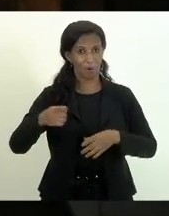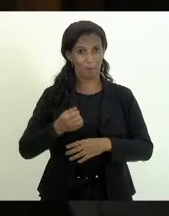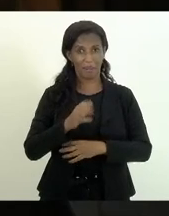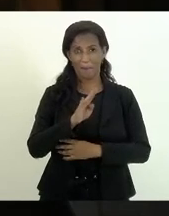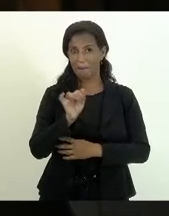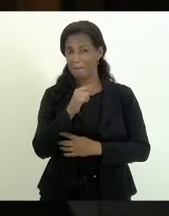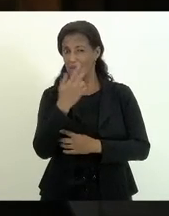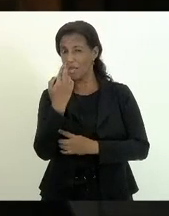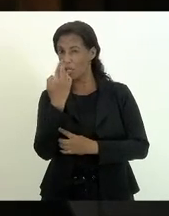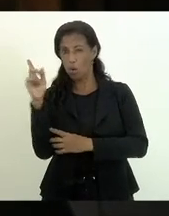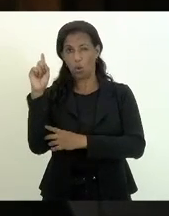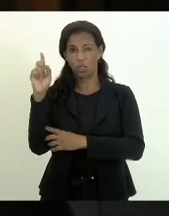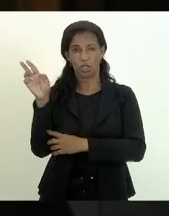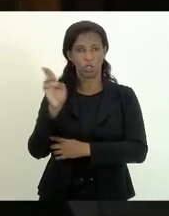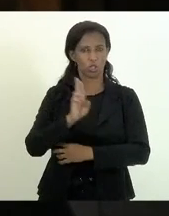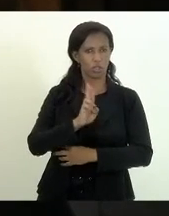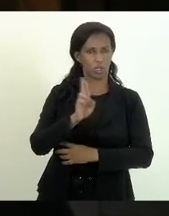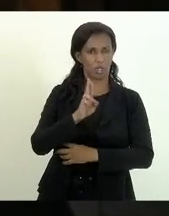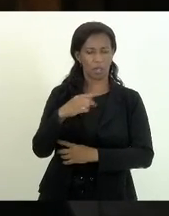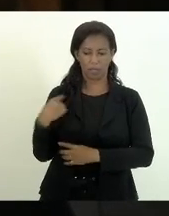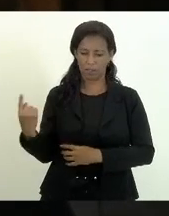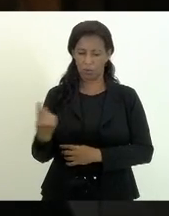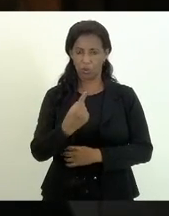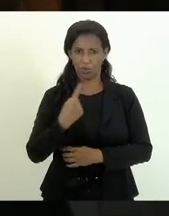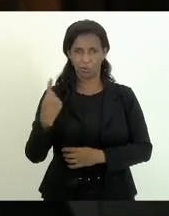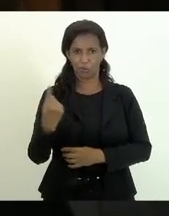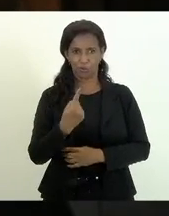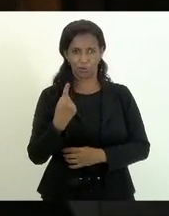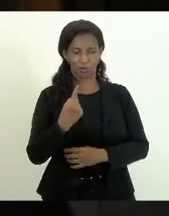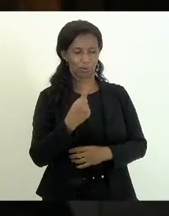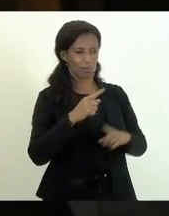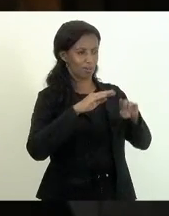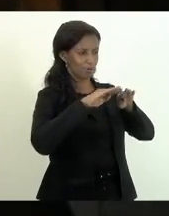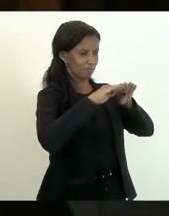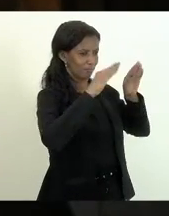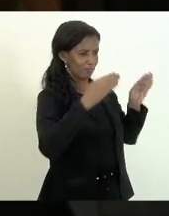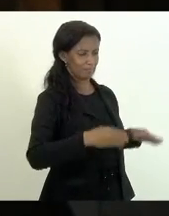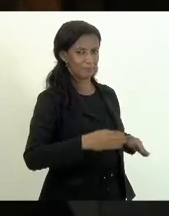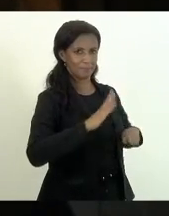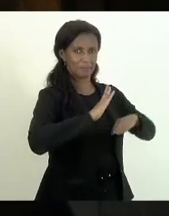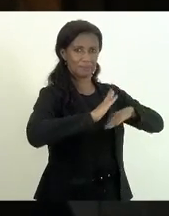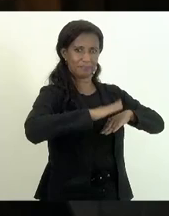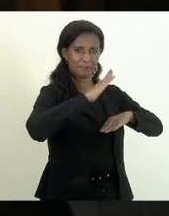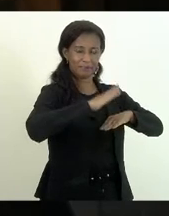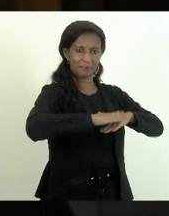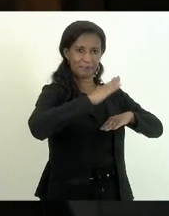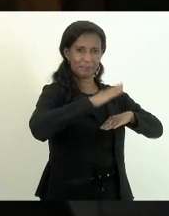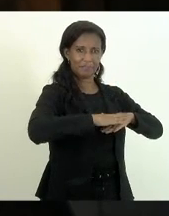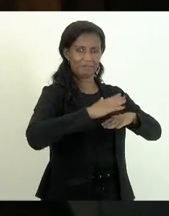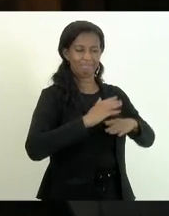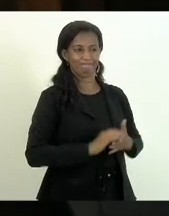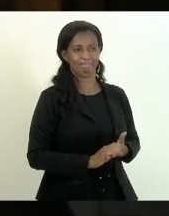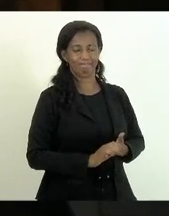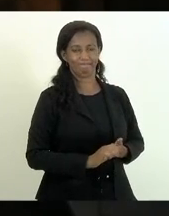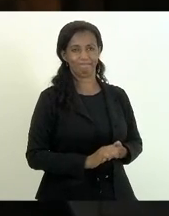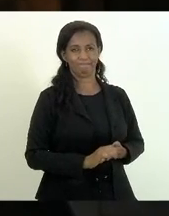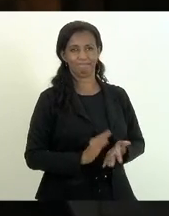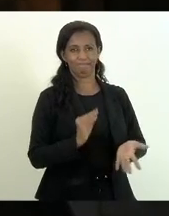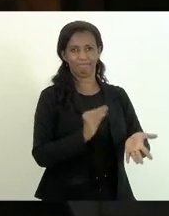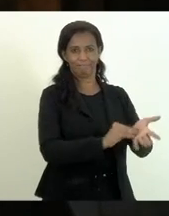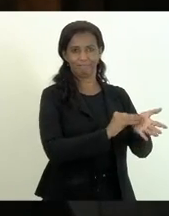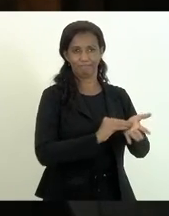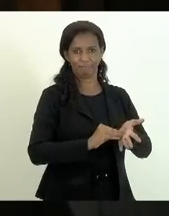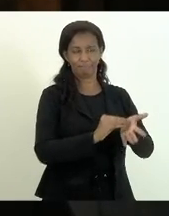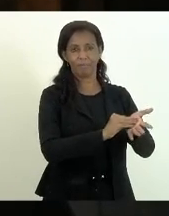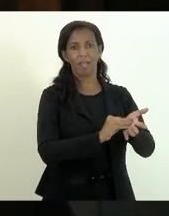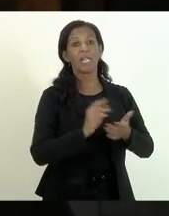bilhões de reais enquanto os nossos estaleiros cada vez mais encobrem e